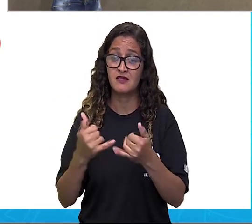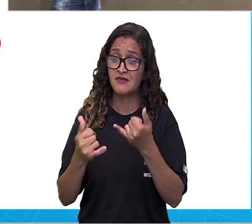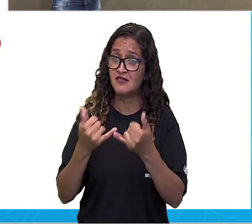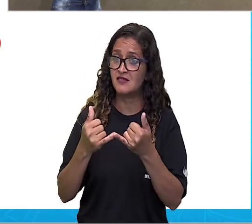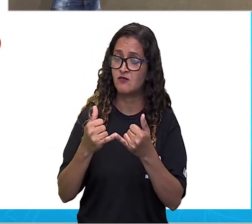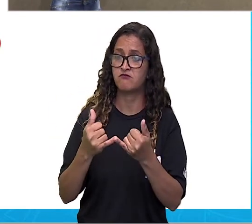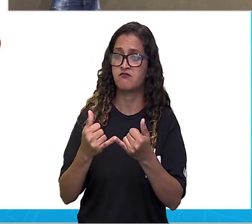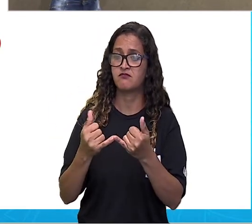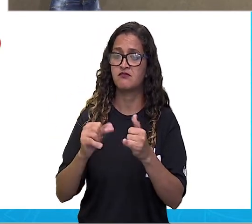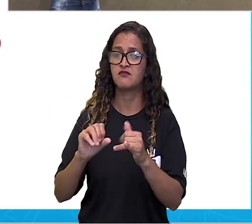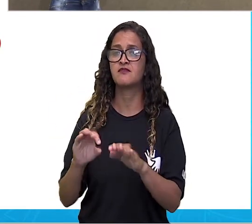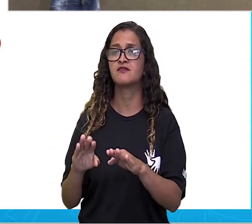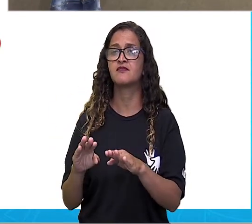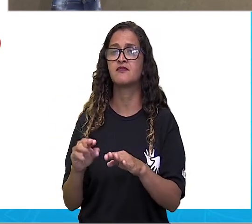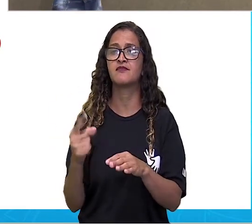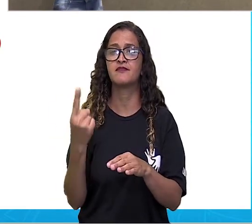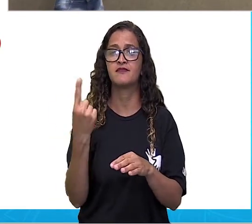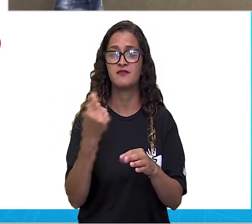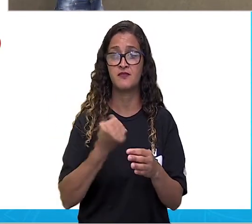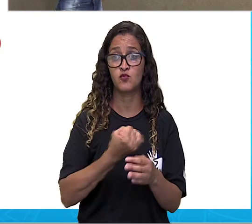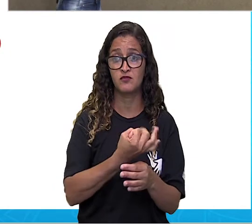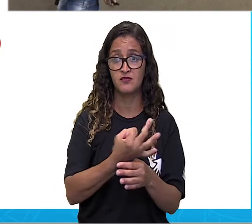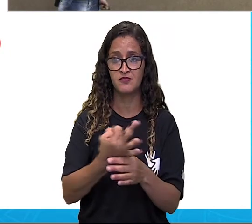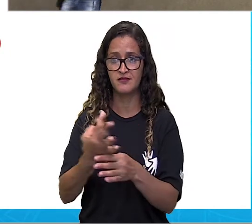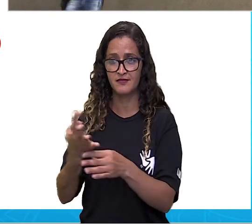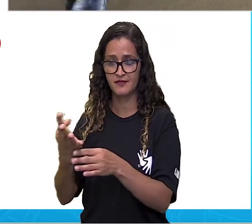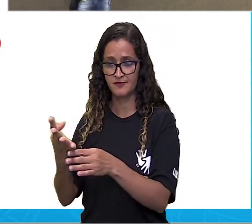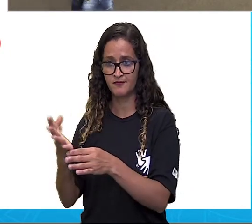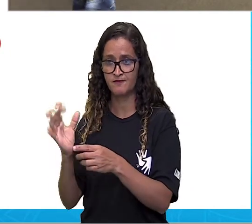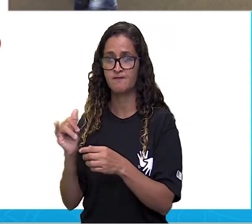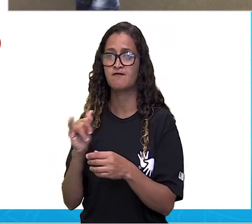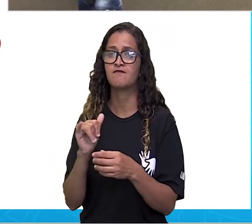semelhança, mas também nós vamos agrupar por quantidade.